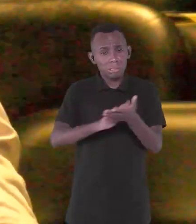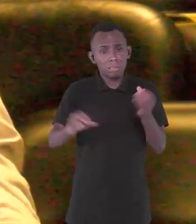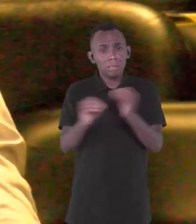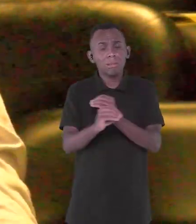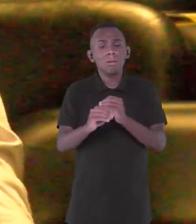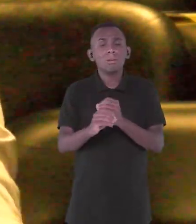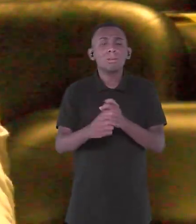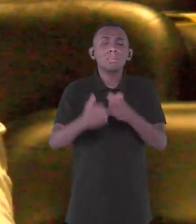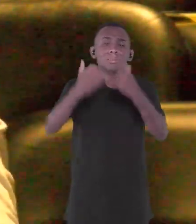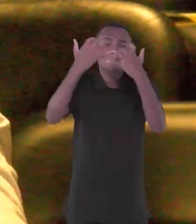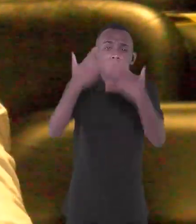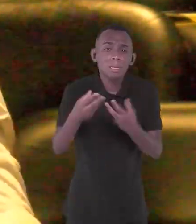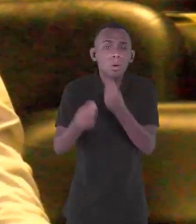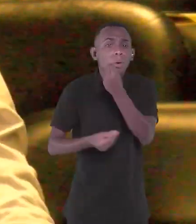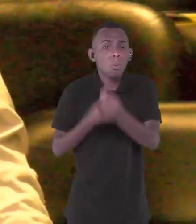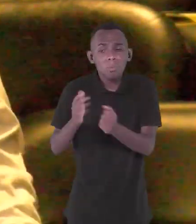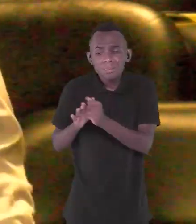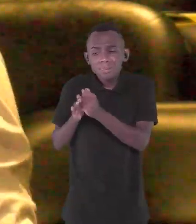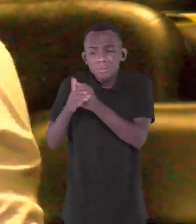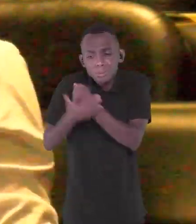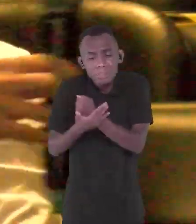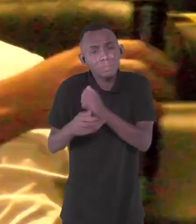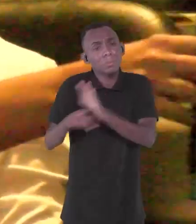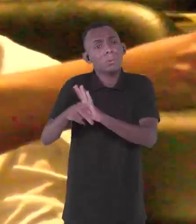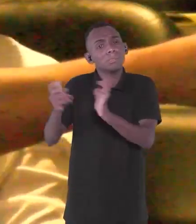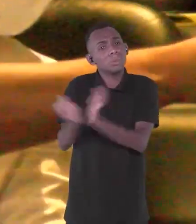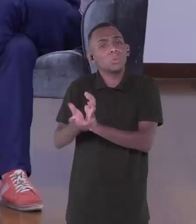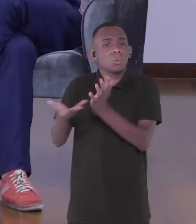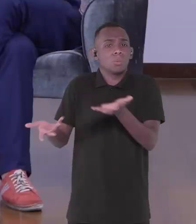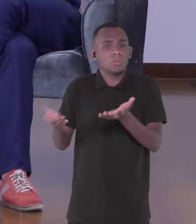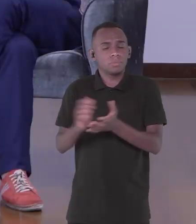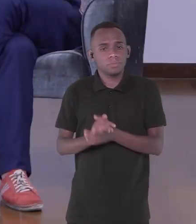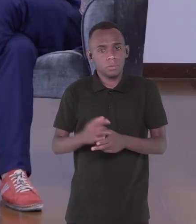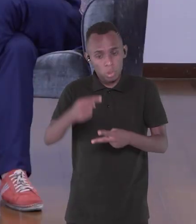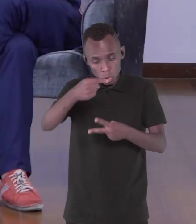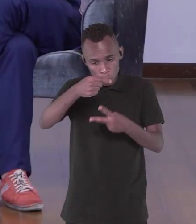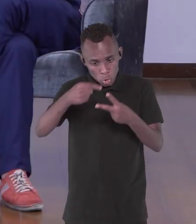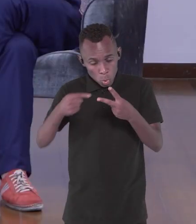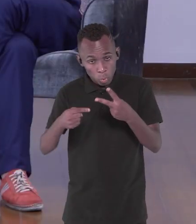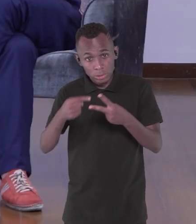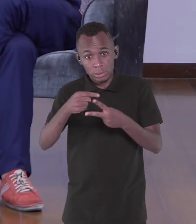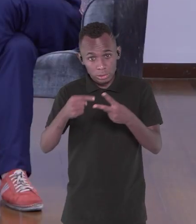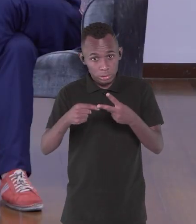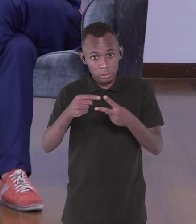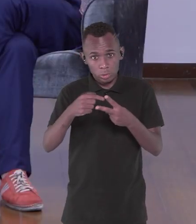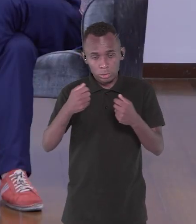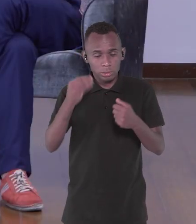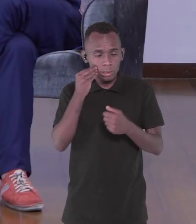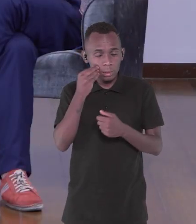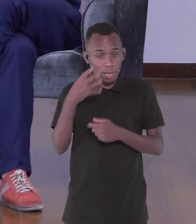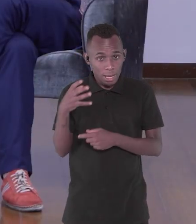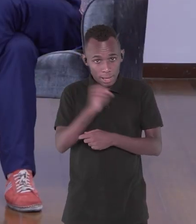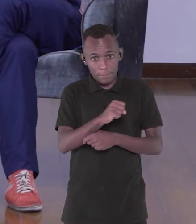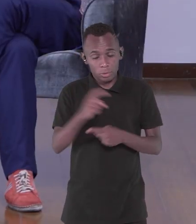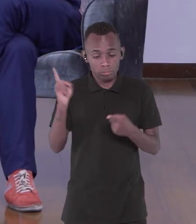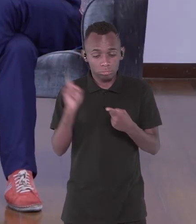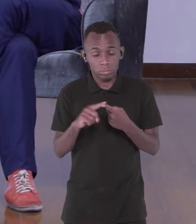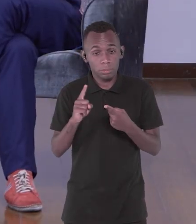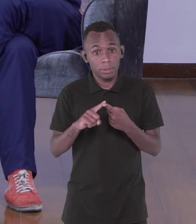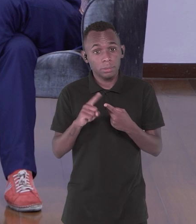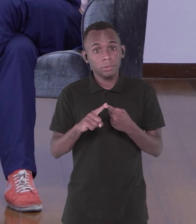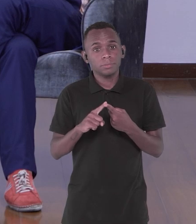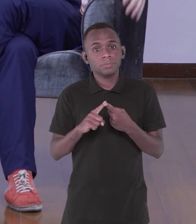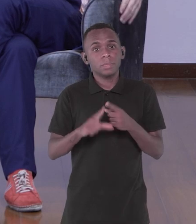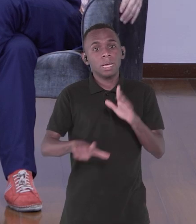tentasse me explicar de onde que vem a blindagem desses caras. Meu caro, dois pontos, eu também vou tentar ser breve. O primeiro deles é